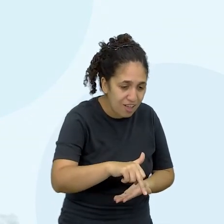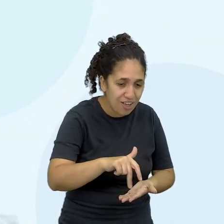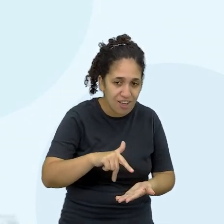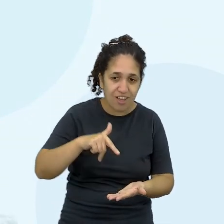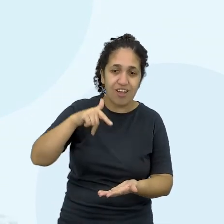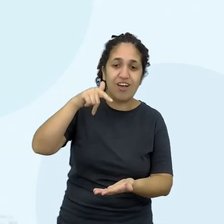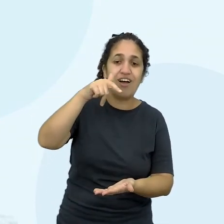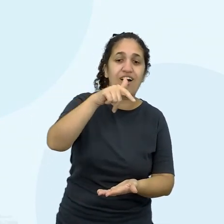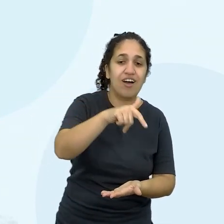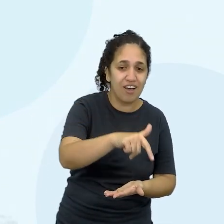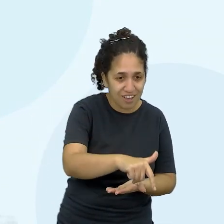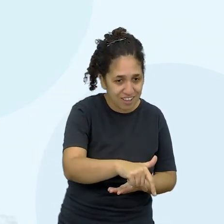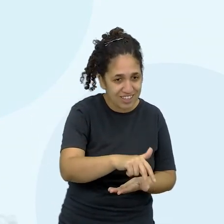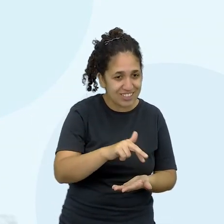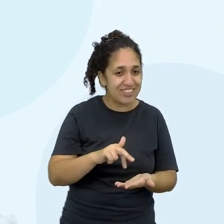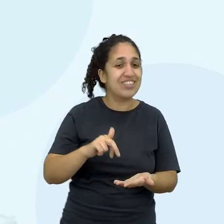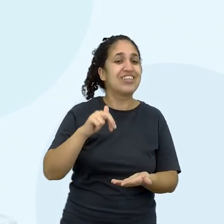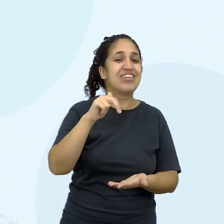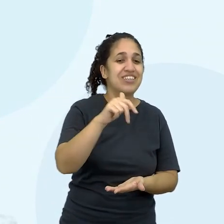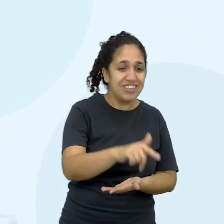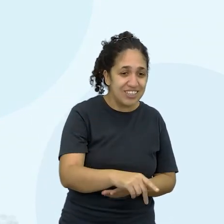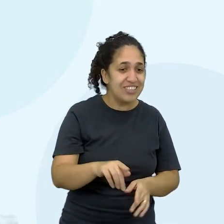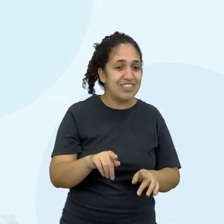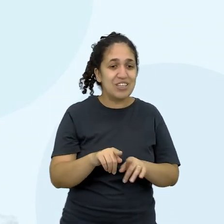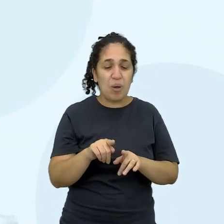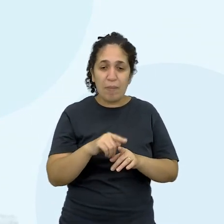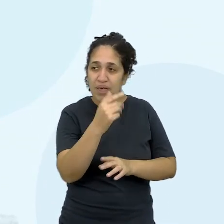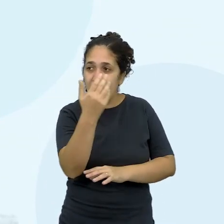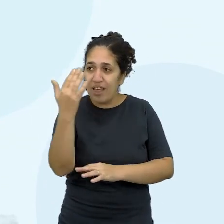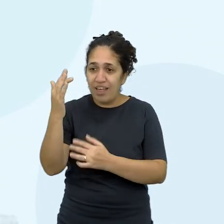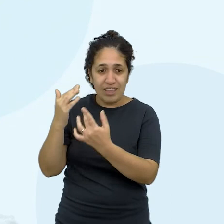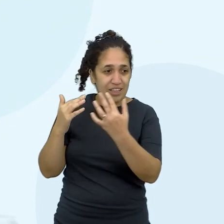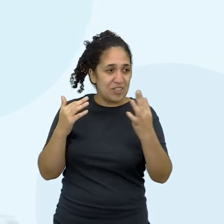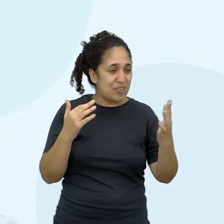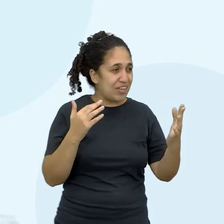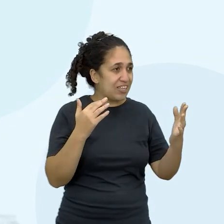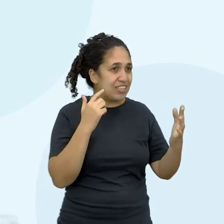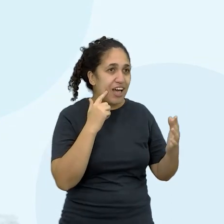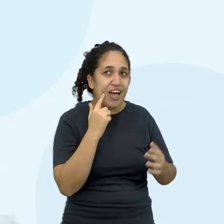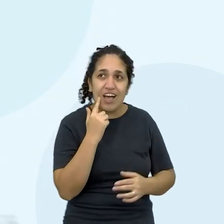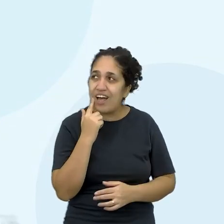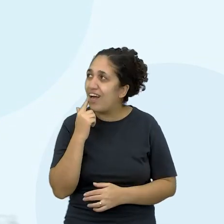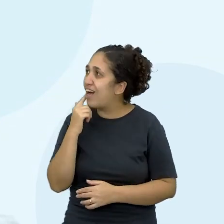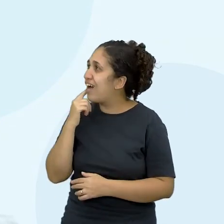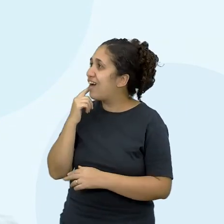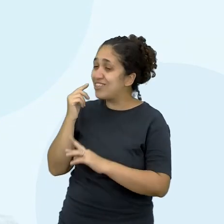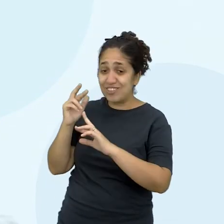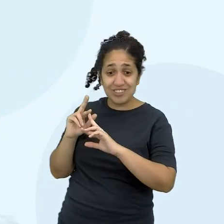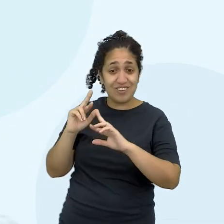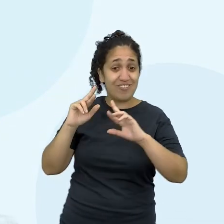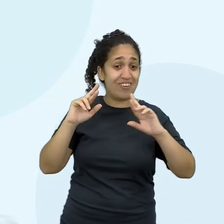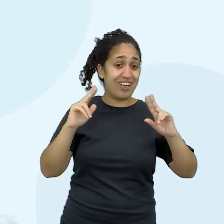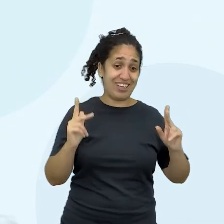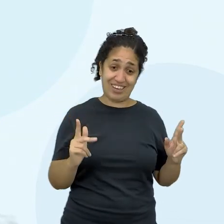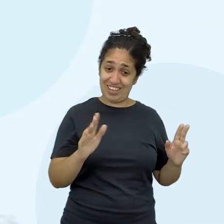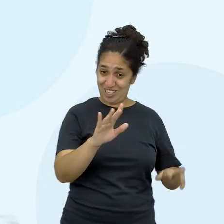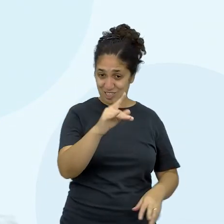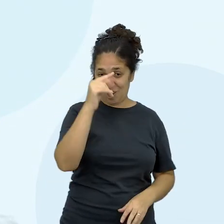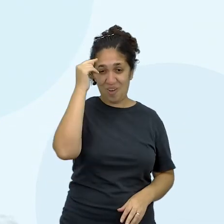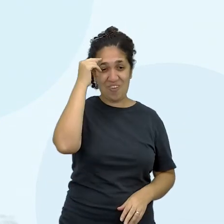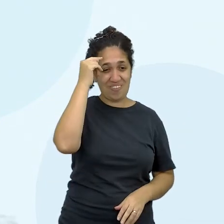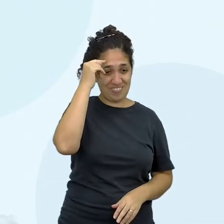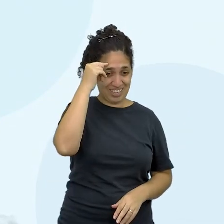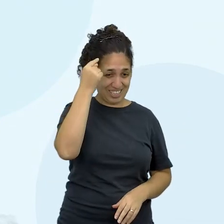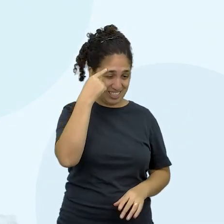também. Teriam outra forma de lidar com toda a natureza, sendo-lhes possível ainda, se a gente for pensar,